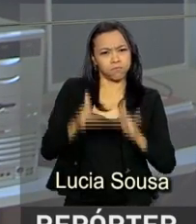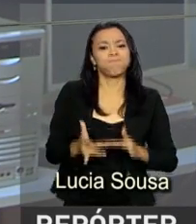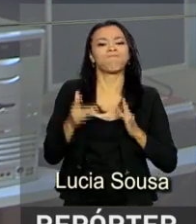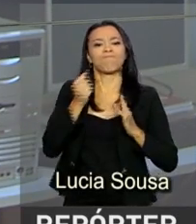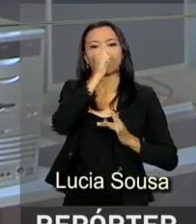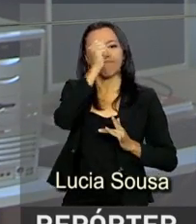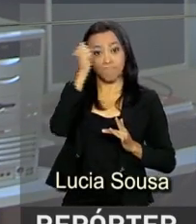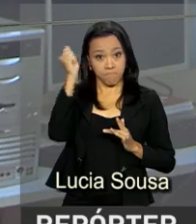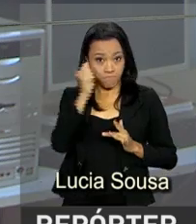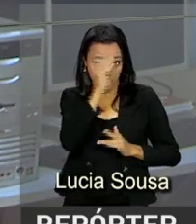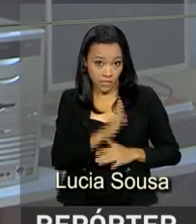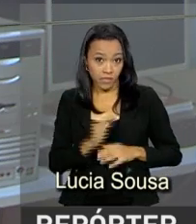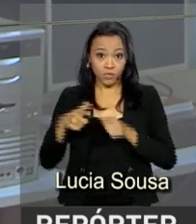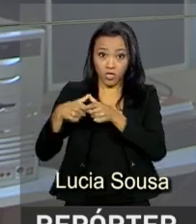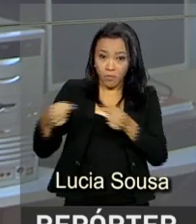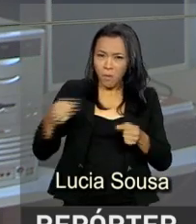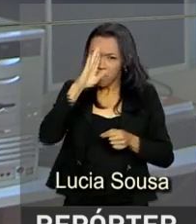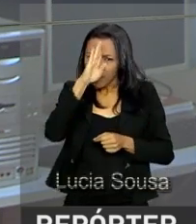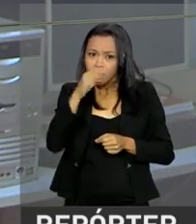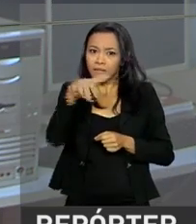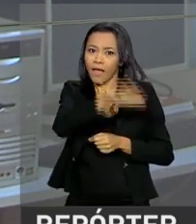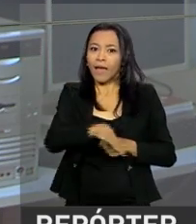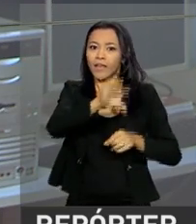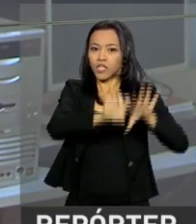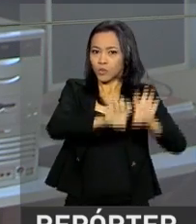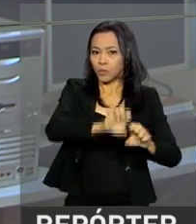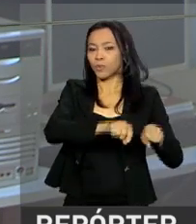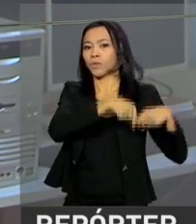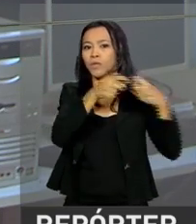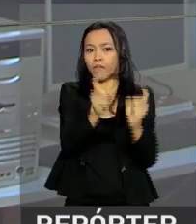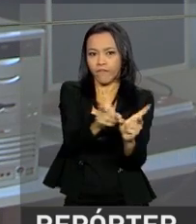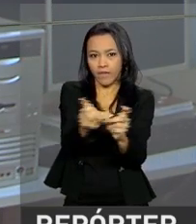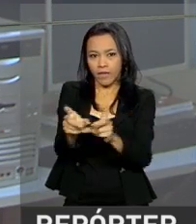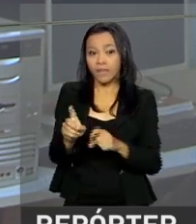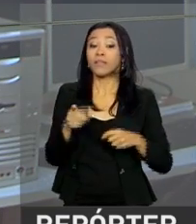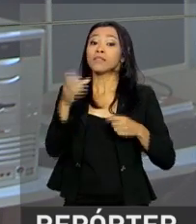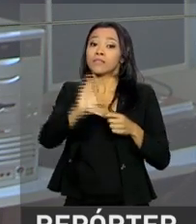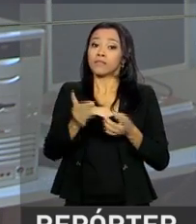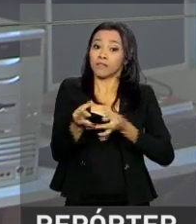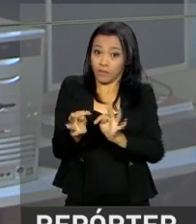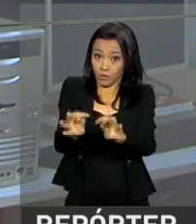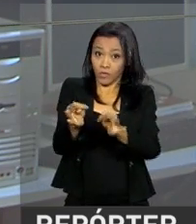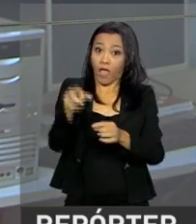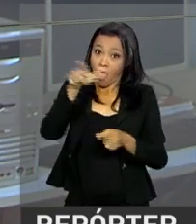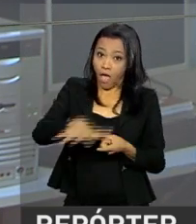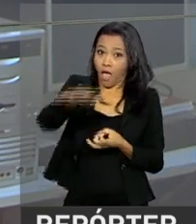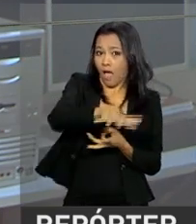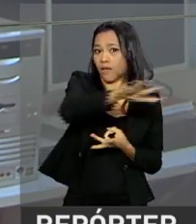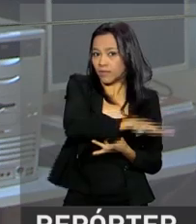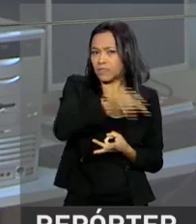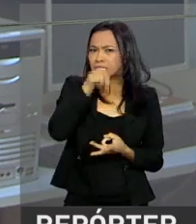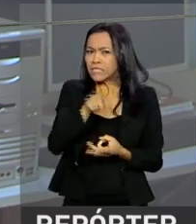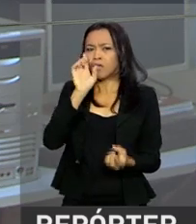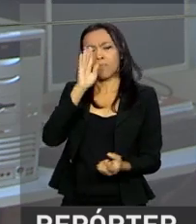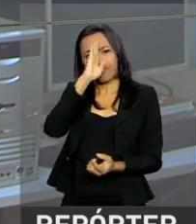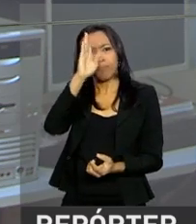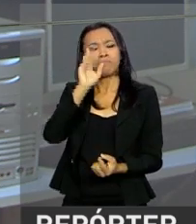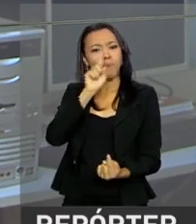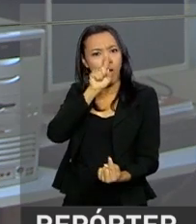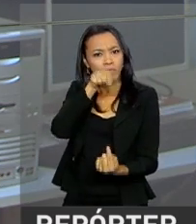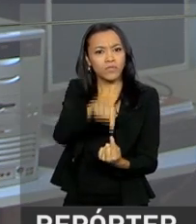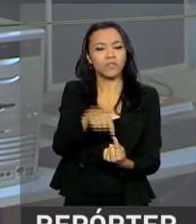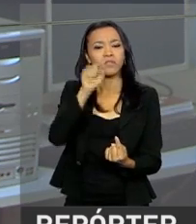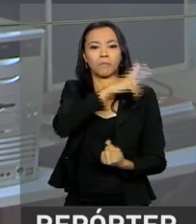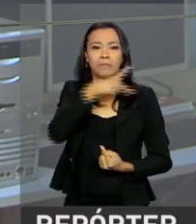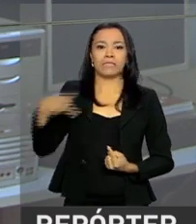Japão principalmente nas áreas de infraestrutura Comércio e ciência e tecnologia Esse é o principal objetivo da visita que o